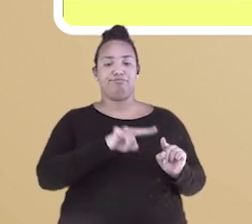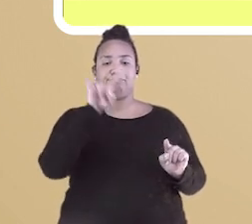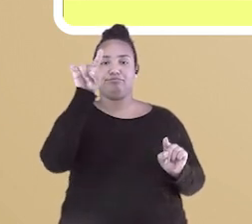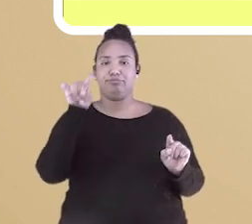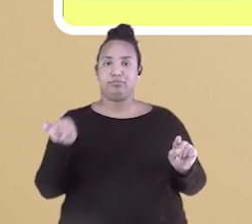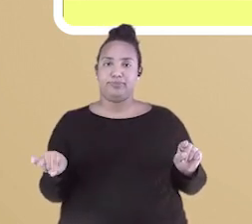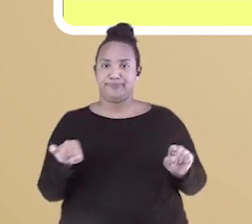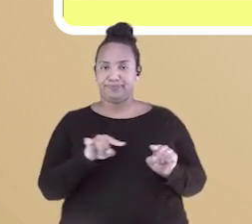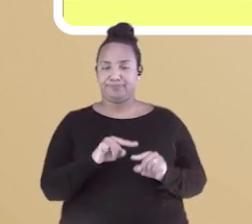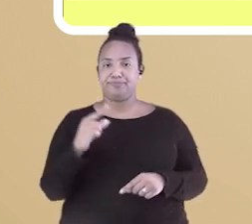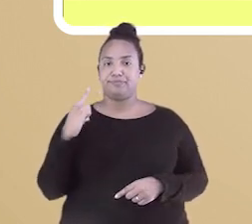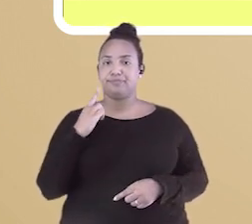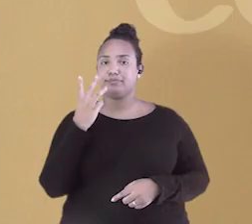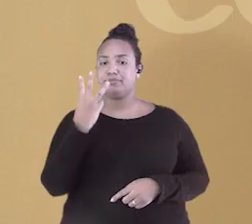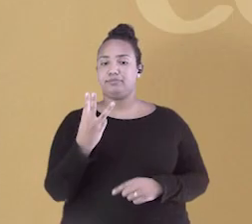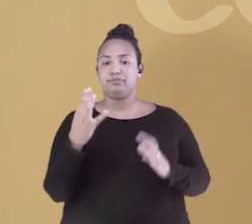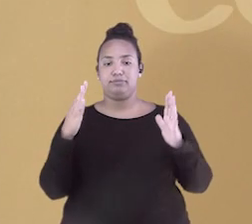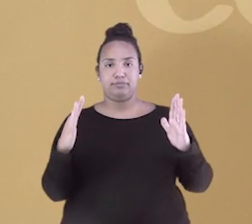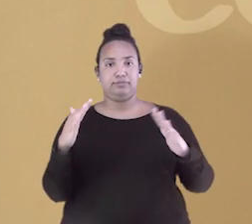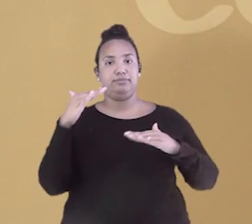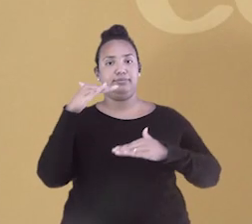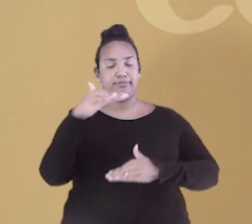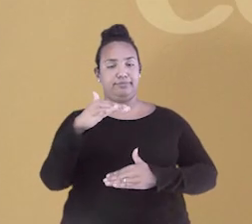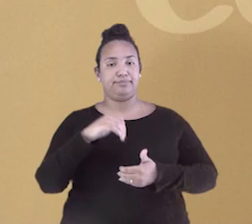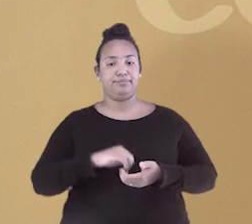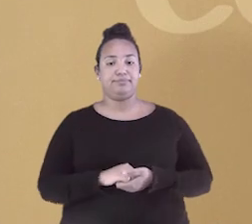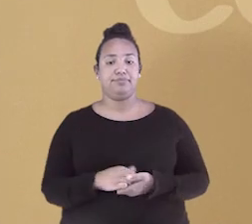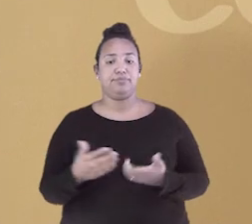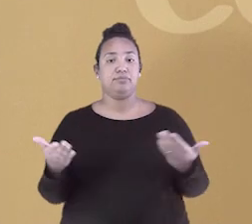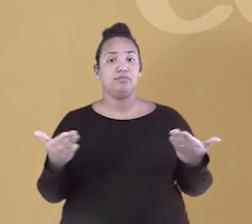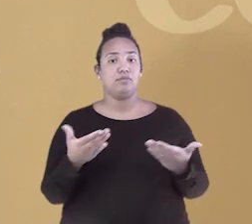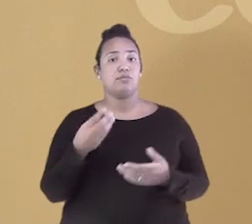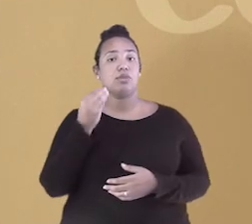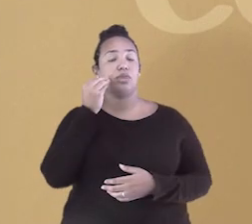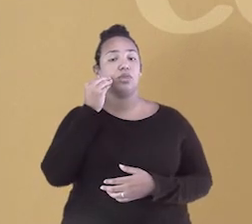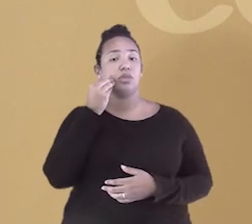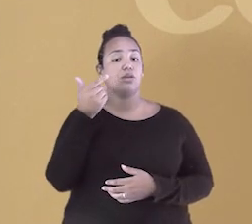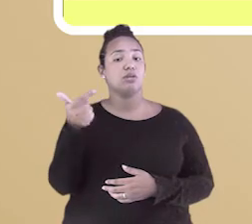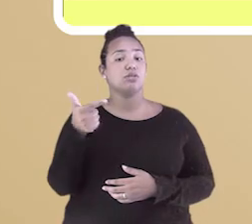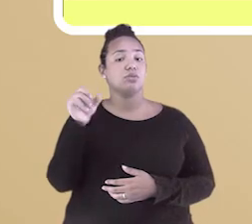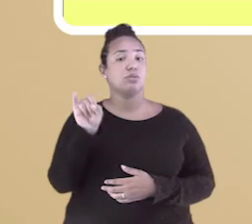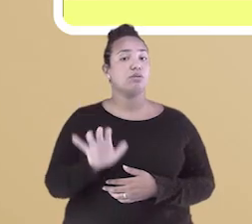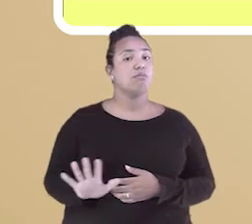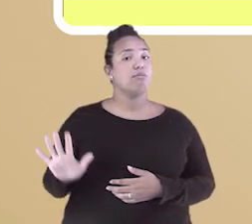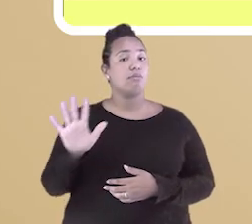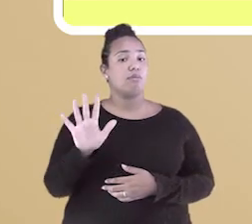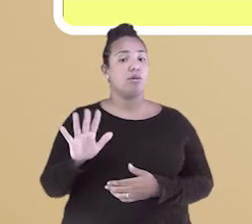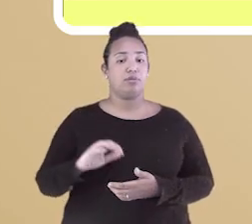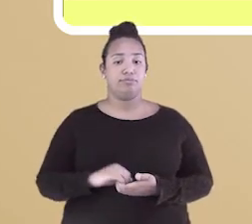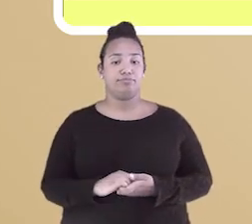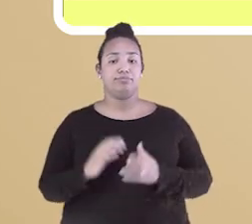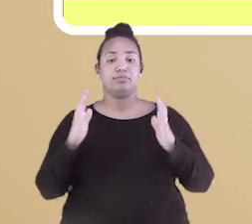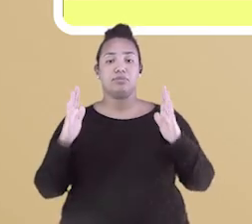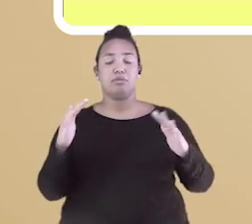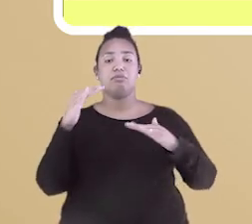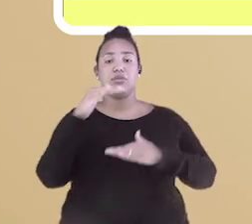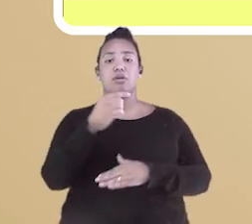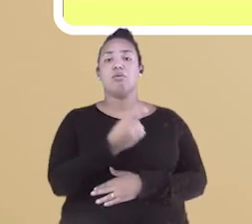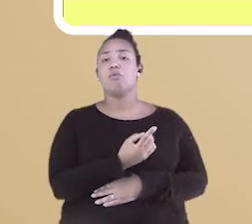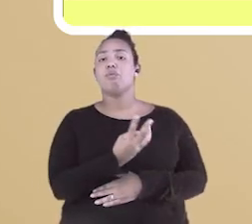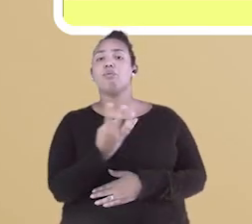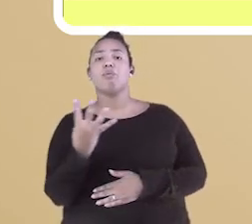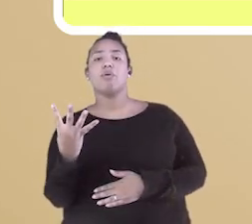possui 3 lados. Agora tente identificar qual é essa figura. Quantos lados ela